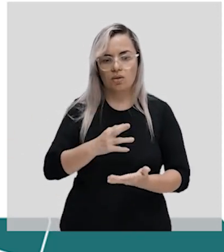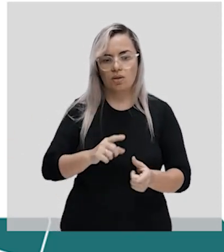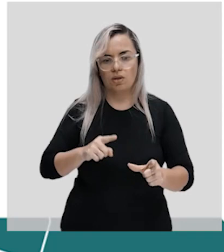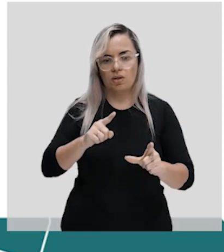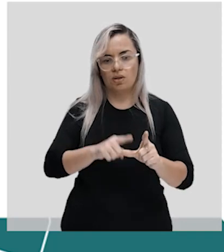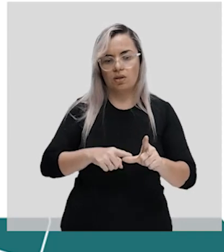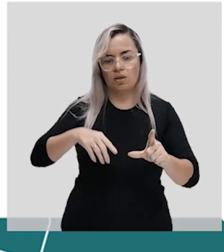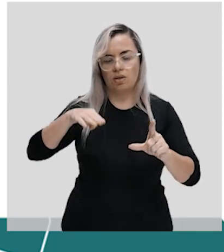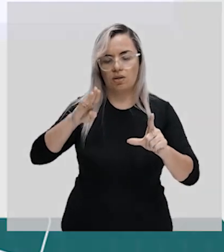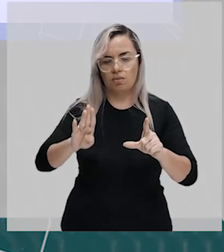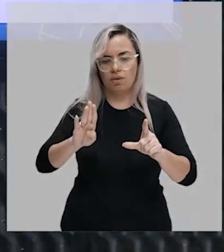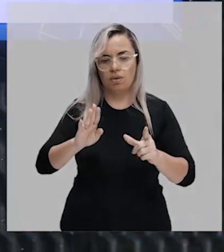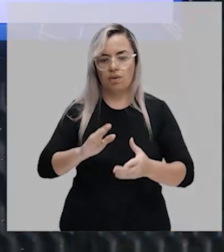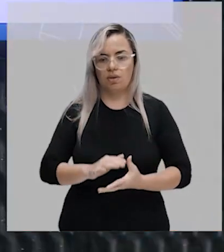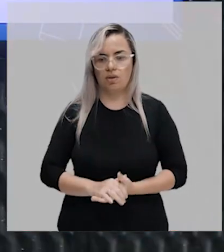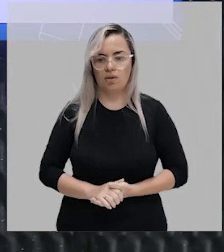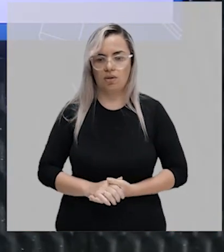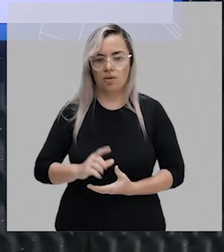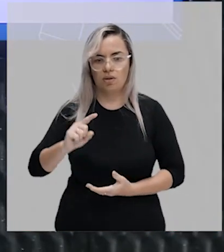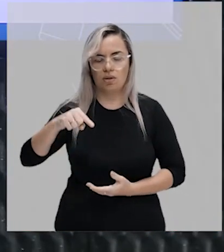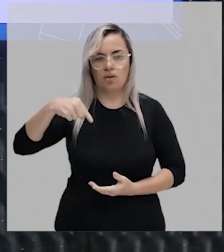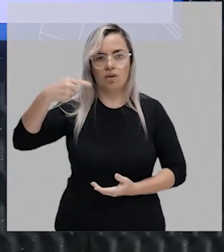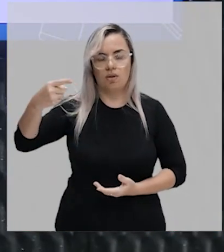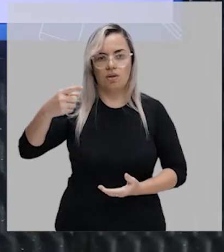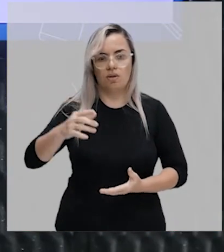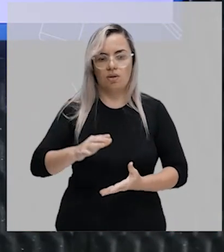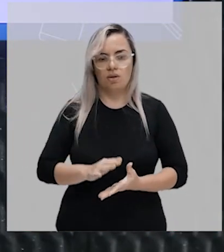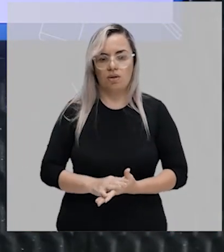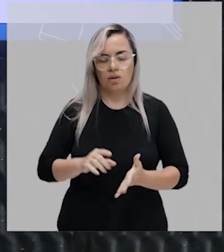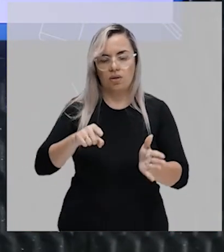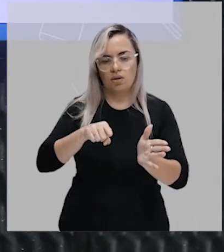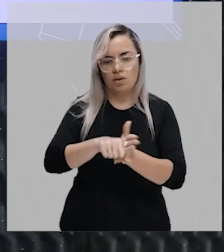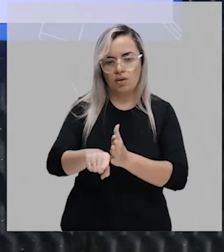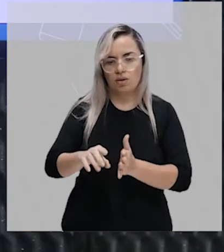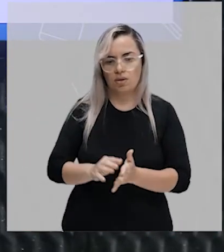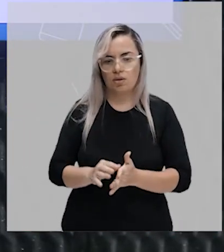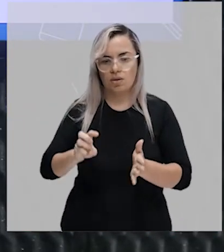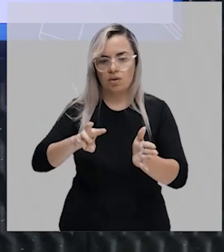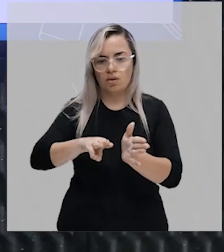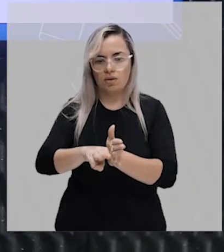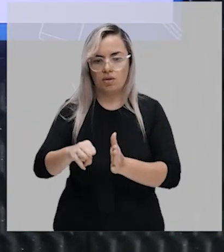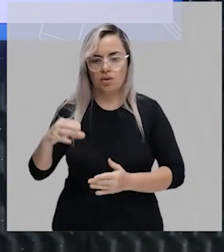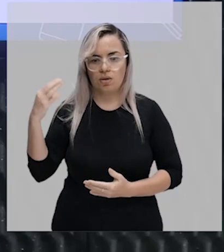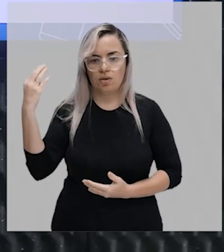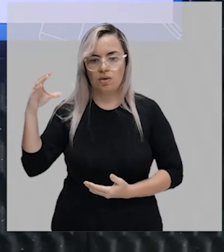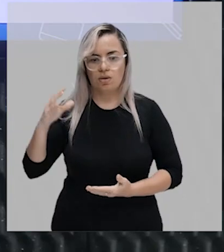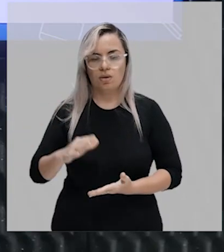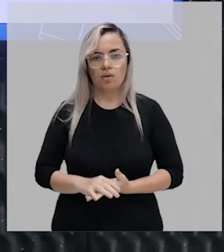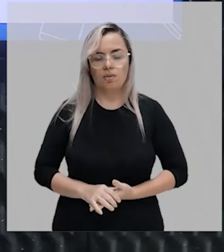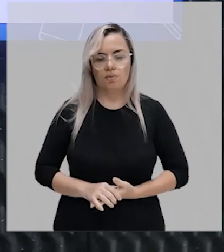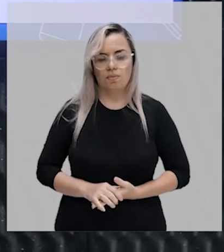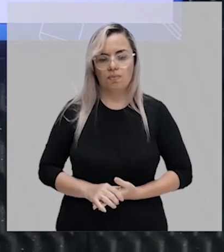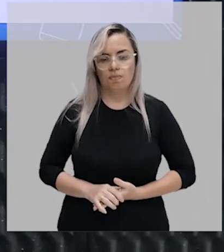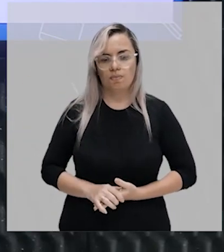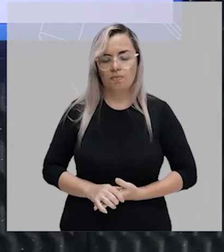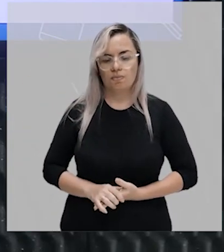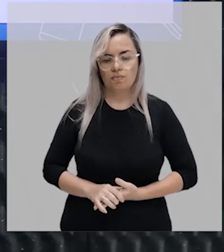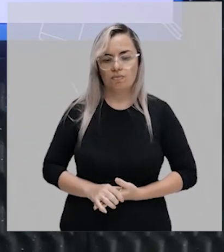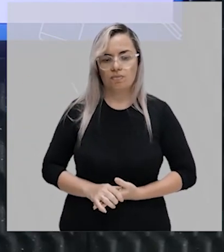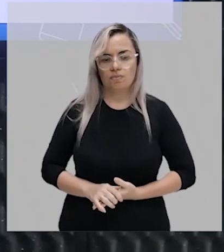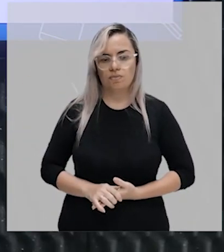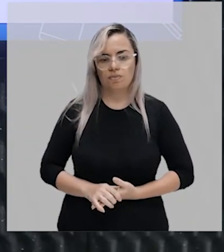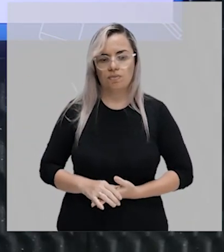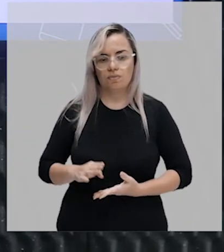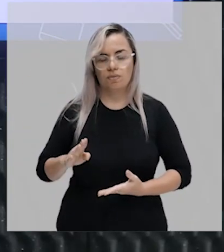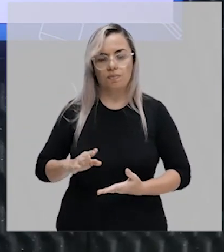vamos para essa próxima questão, que ela fala sobre o método científico, né? Ela diz o seguinte: o método científico